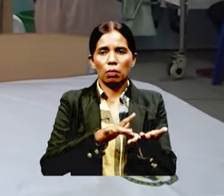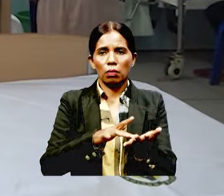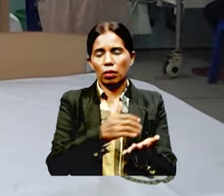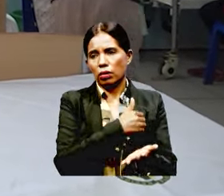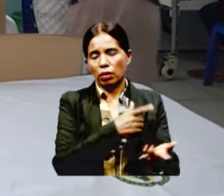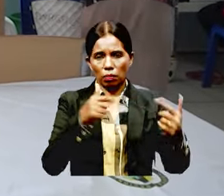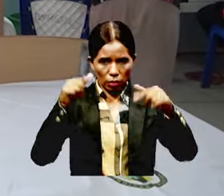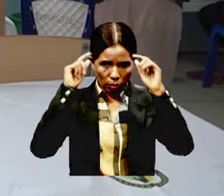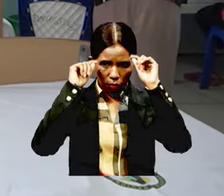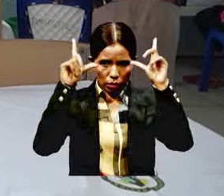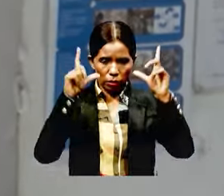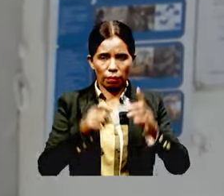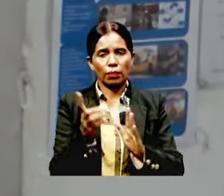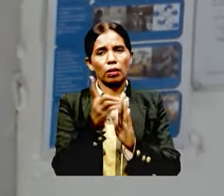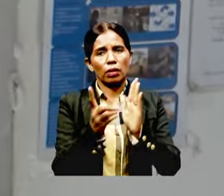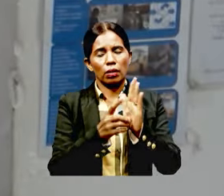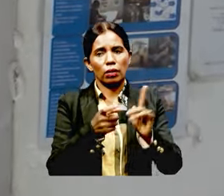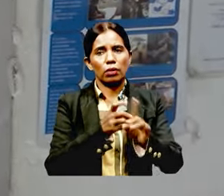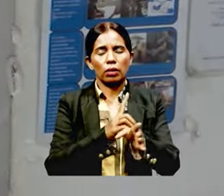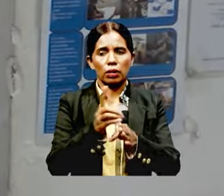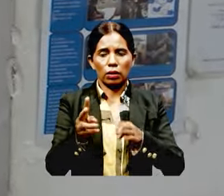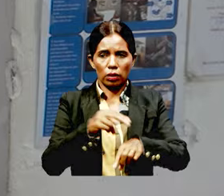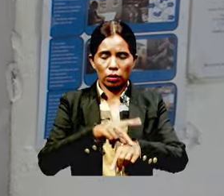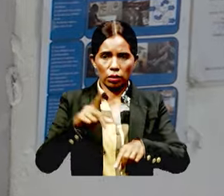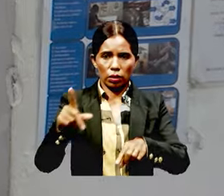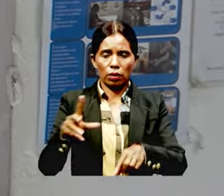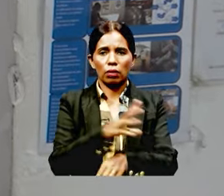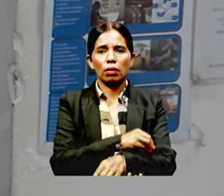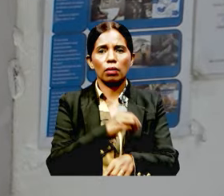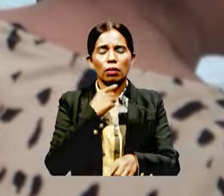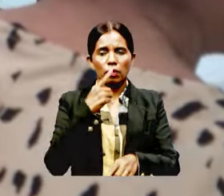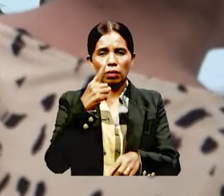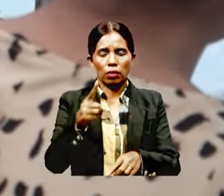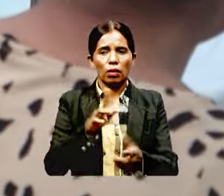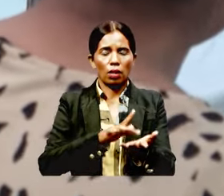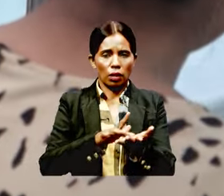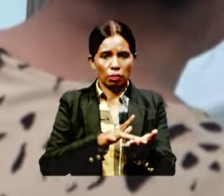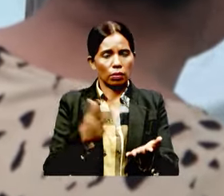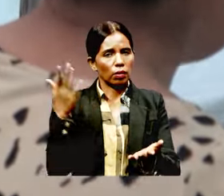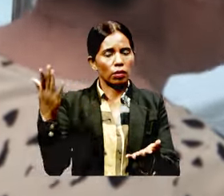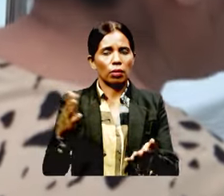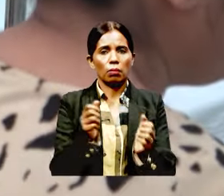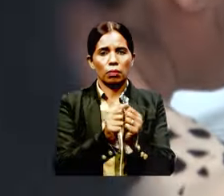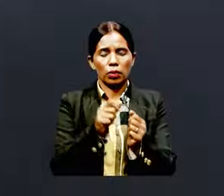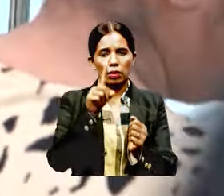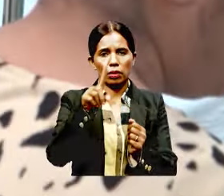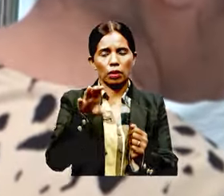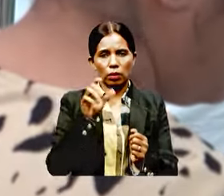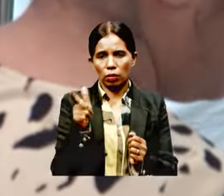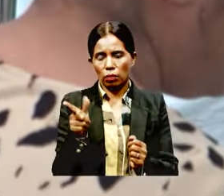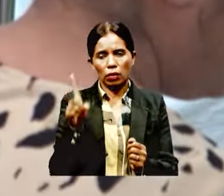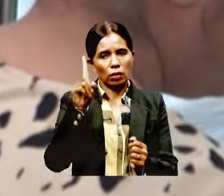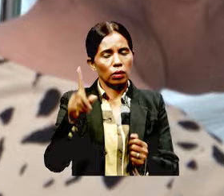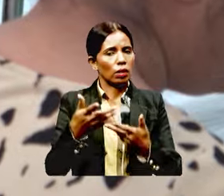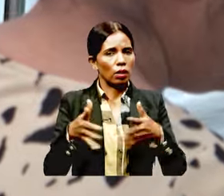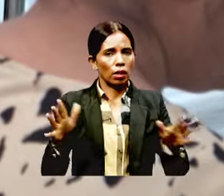sedakto Timor-Leste. Tuir daru susi direção nasional farmácia no medicamento, estoc medicamento, item atusida ruanulu resin ida, mamu